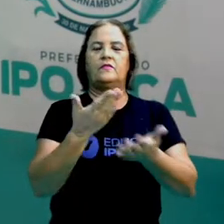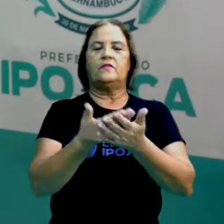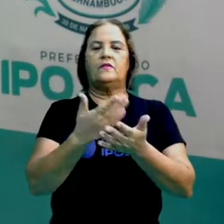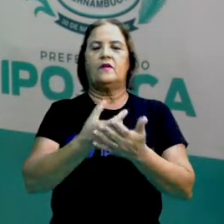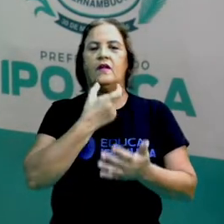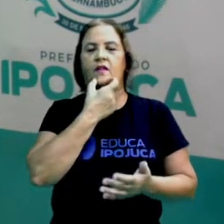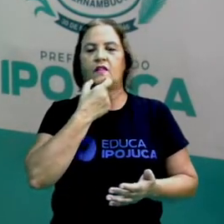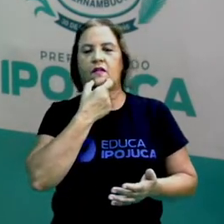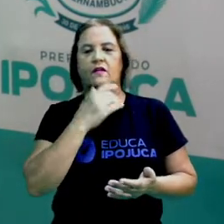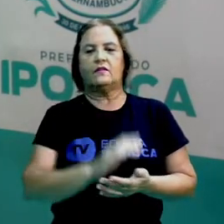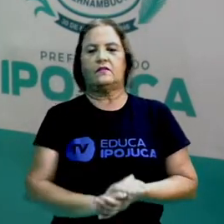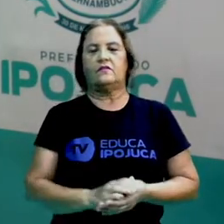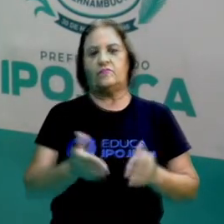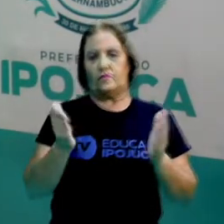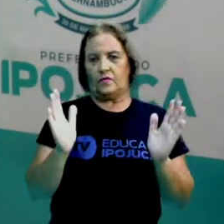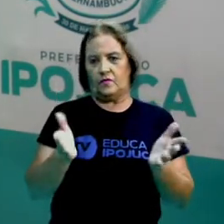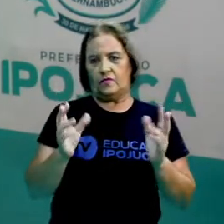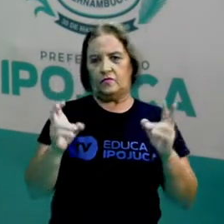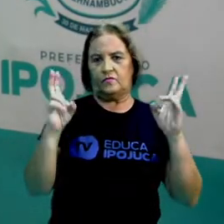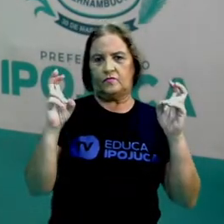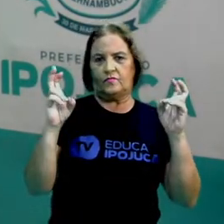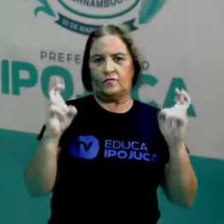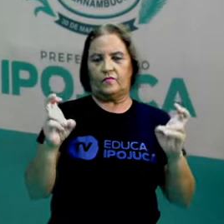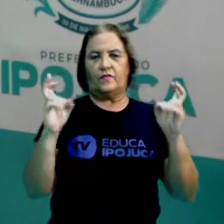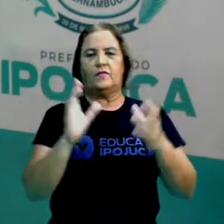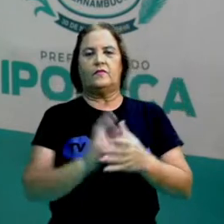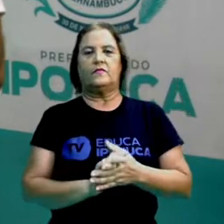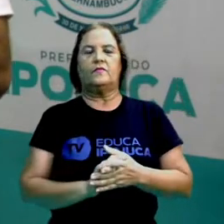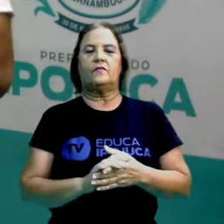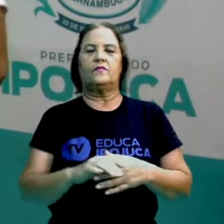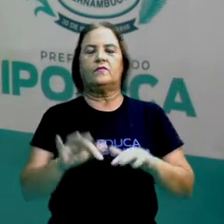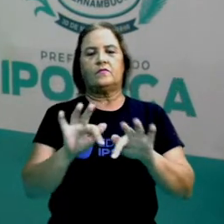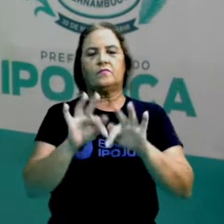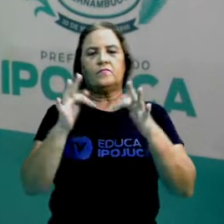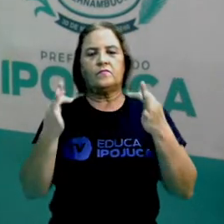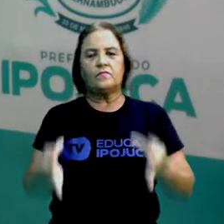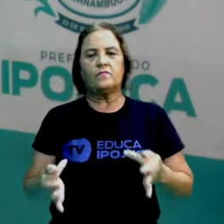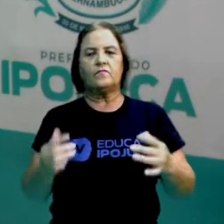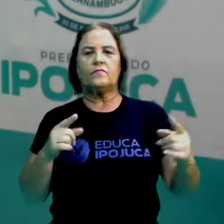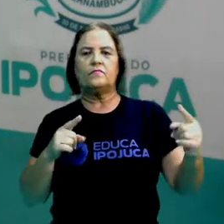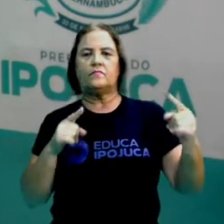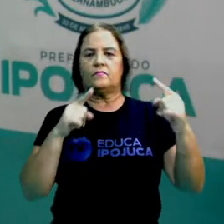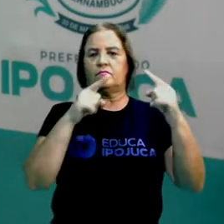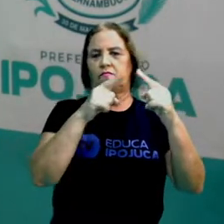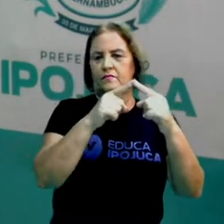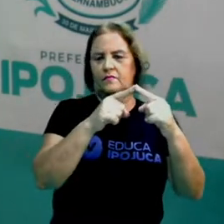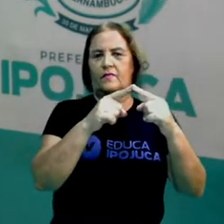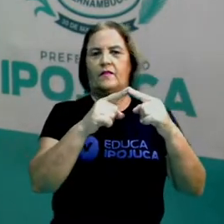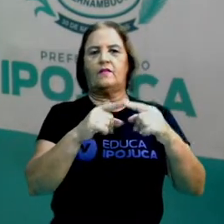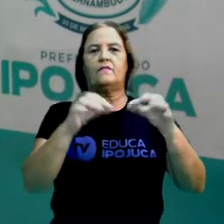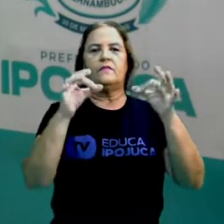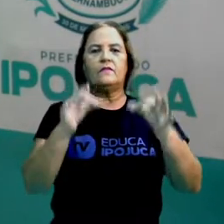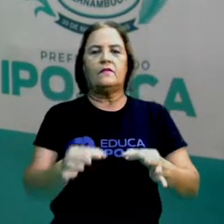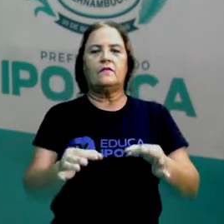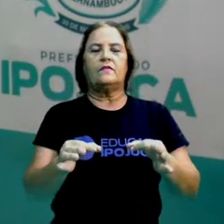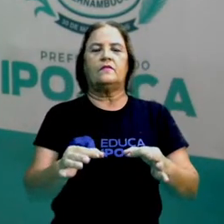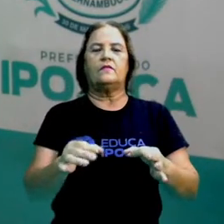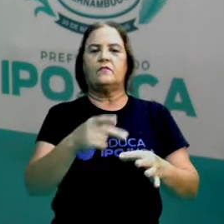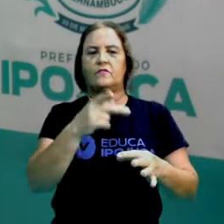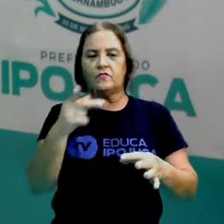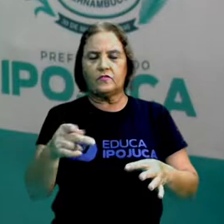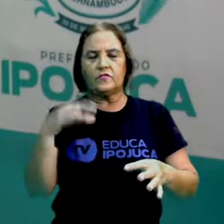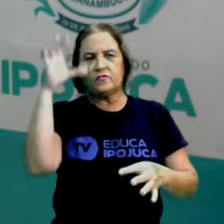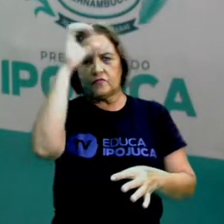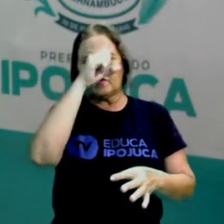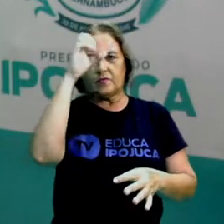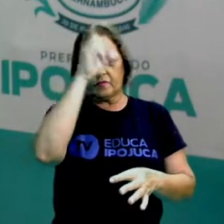inglesa hoje o nosso conteúdo como sempre vai ser simples objetivo e eu tenho certeza absoluta que